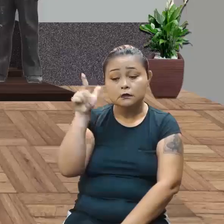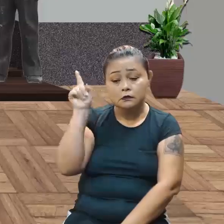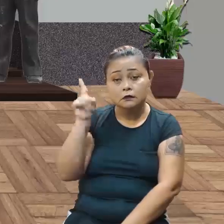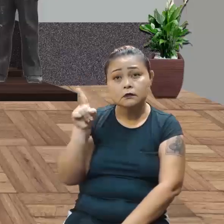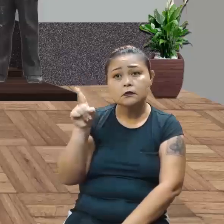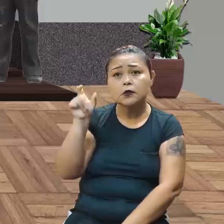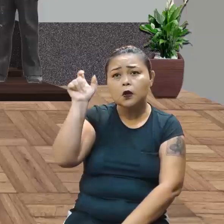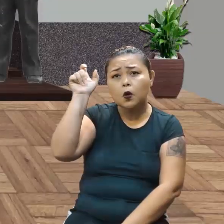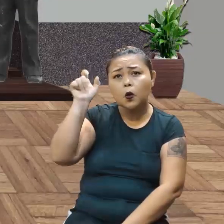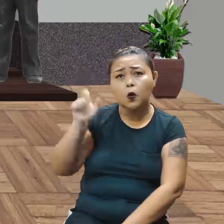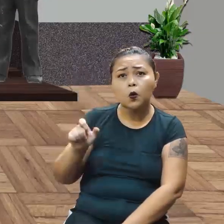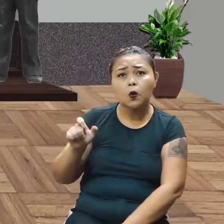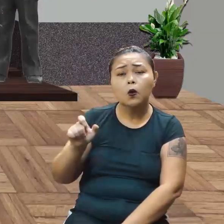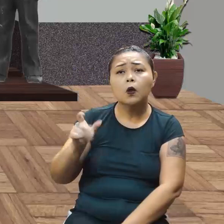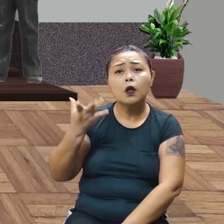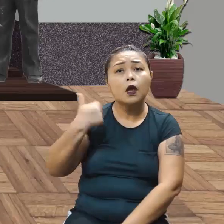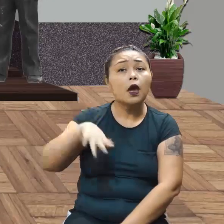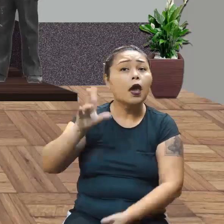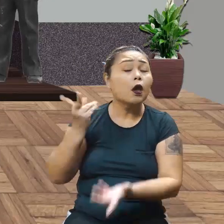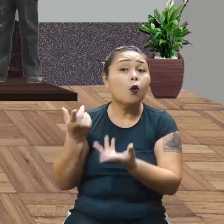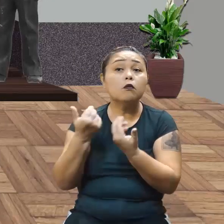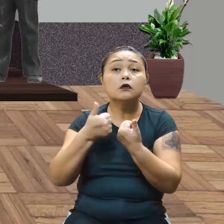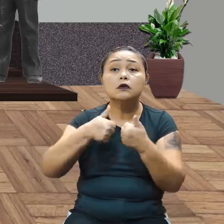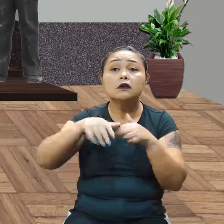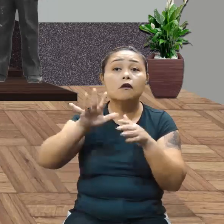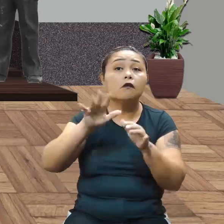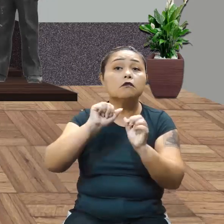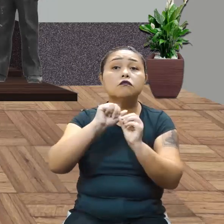considerado o grande cacique branco.